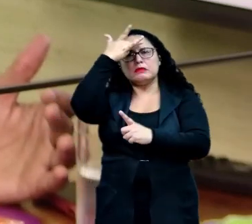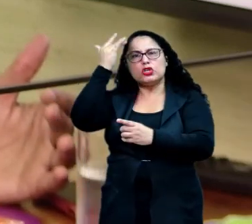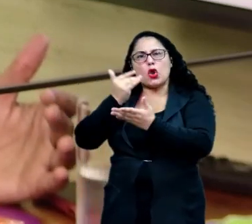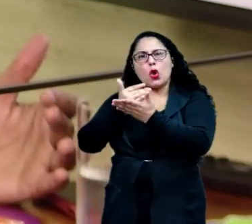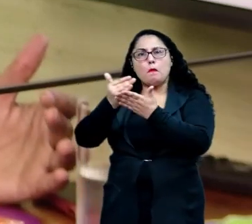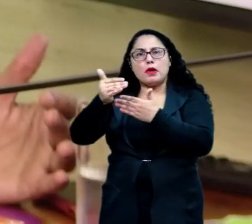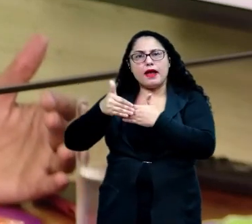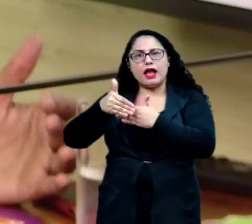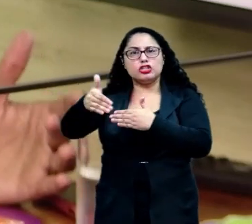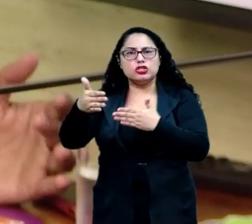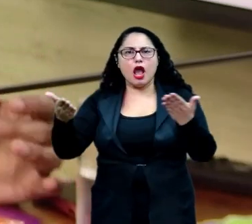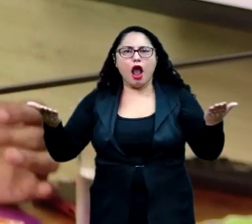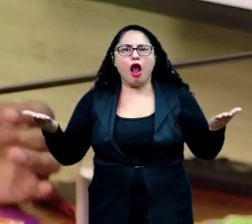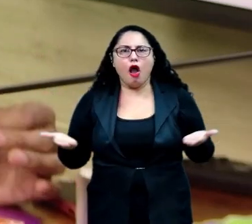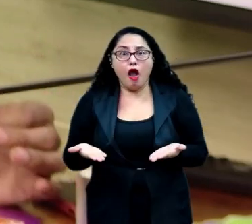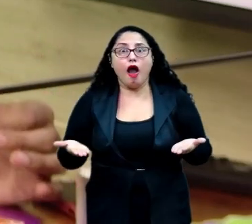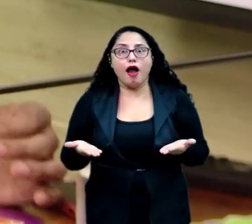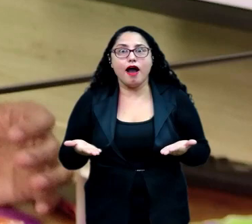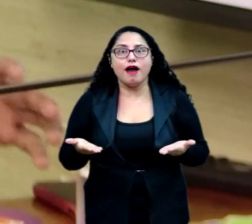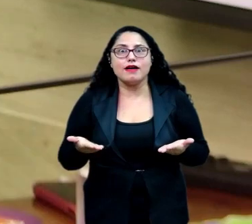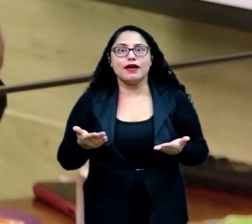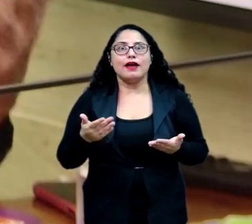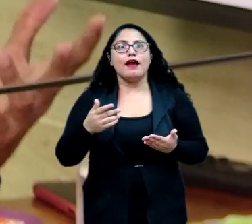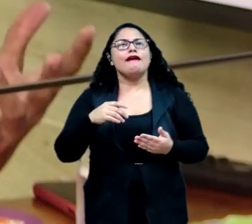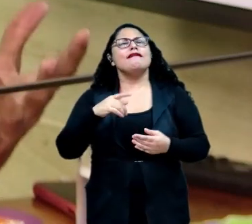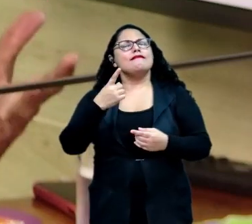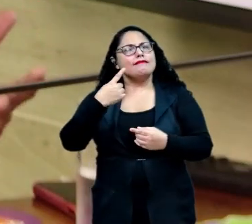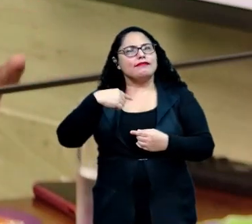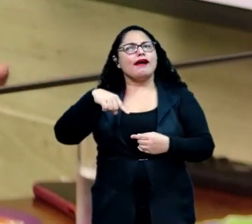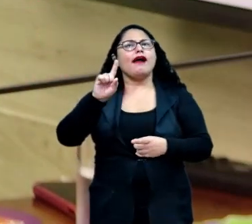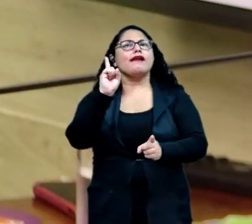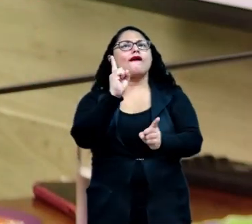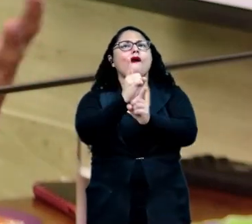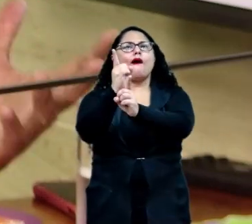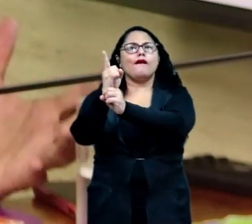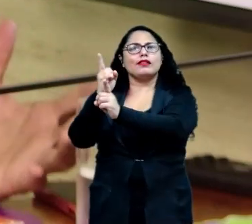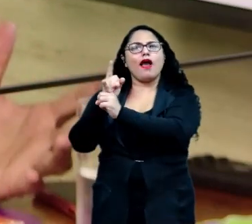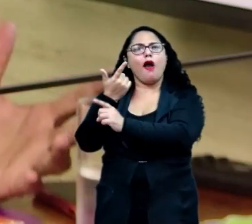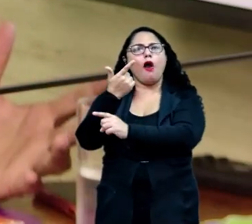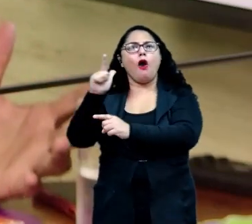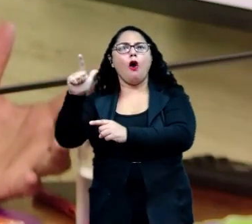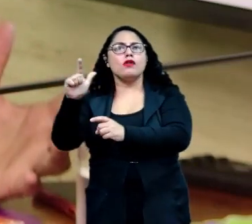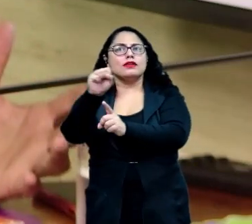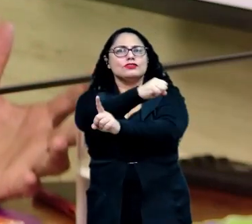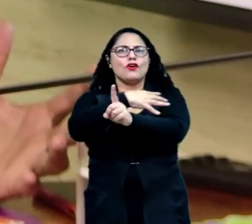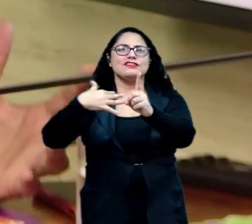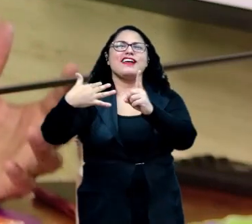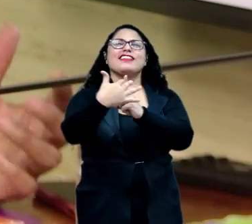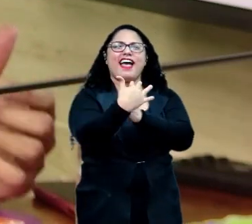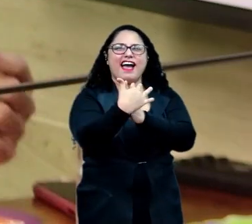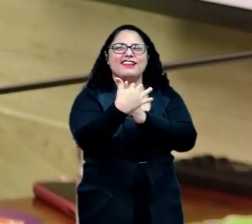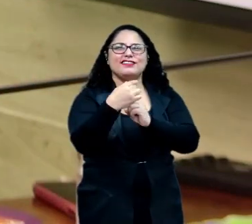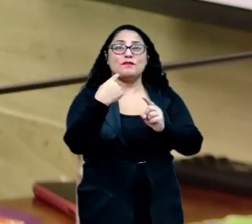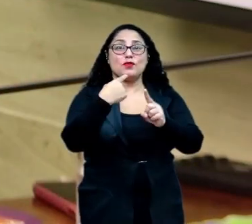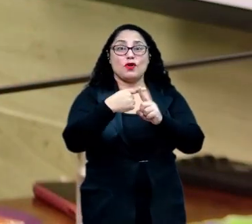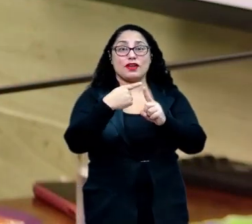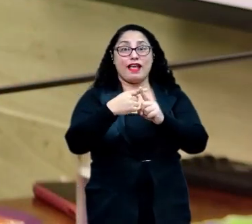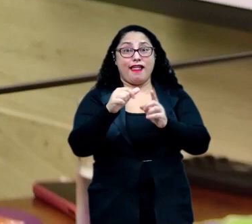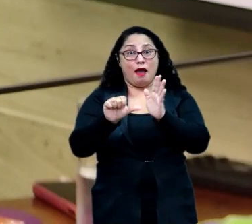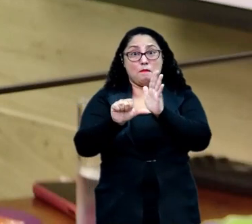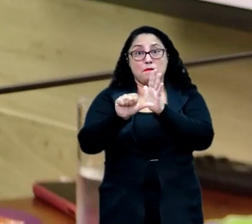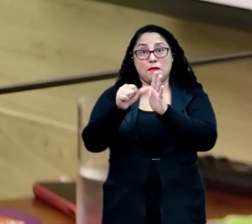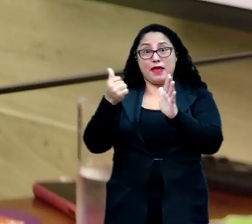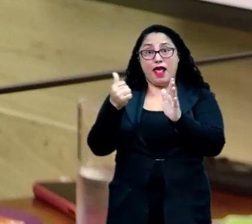a partir de agora, elas vão encontrar uma outra sociedade. Porque na minha